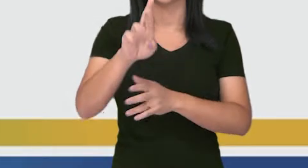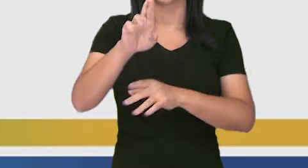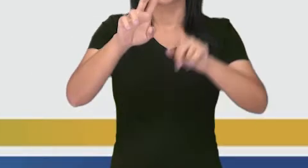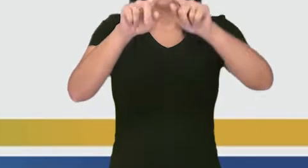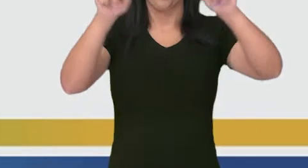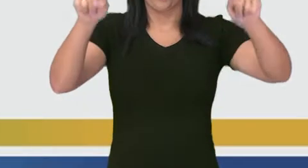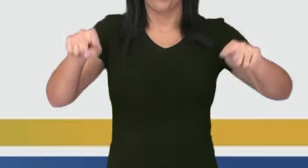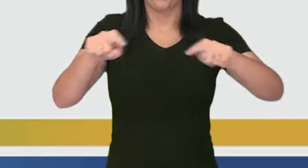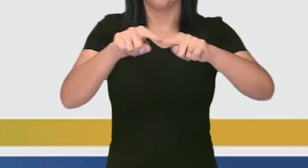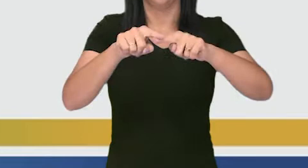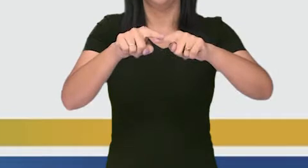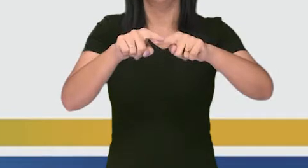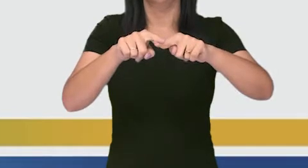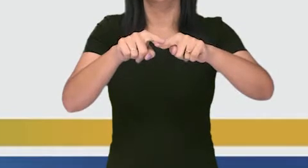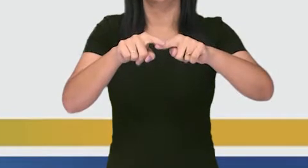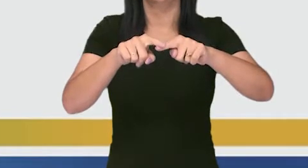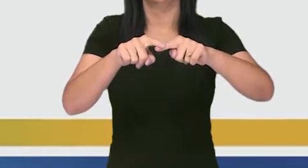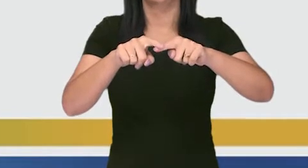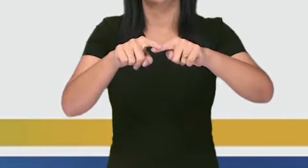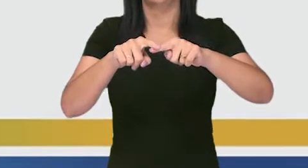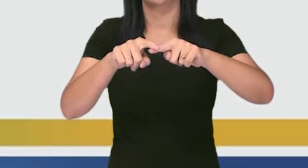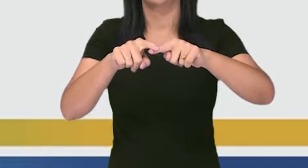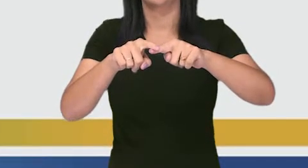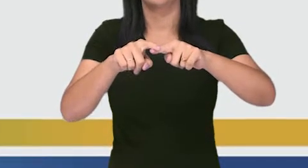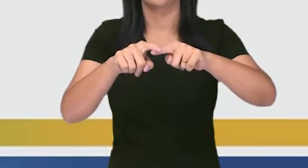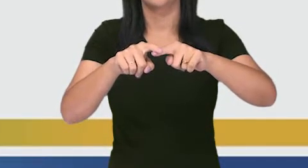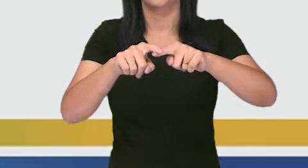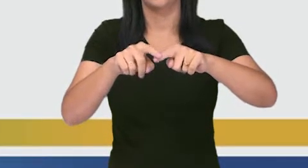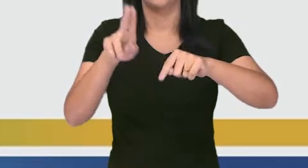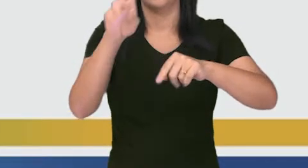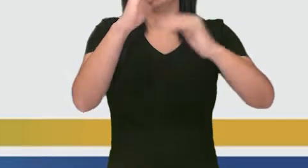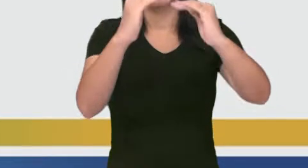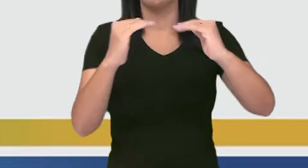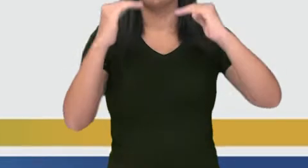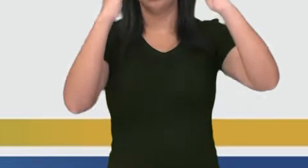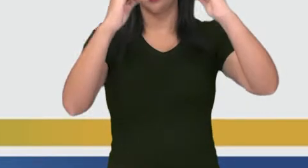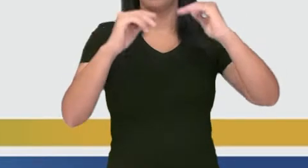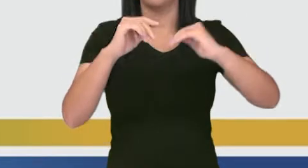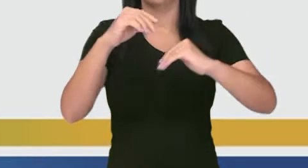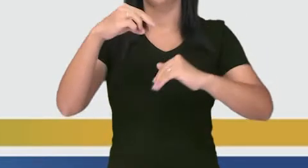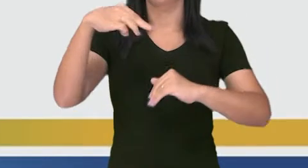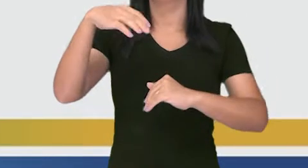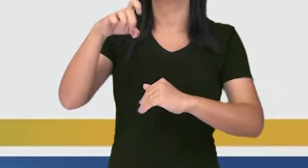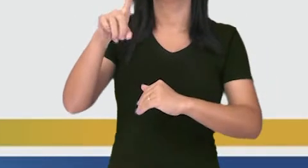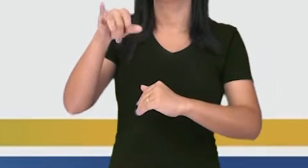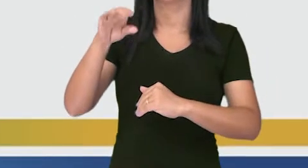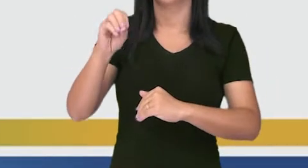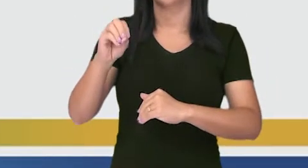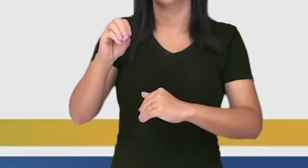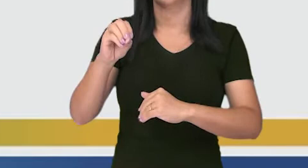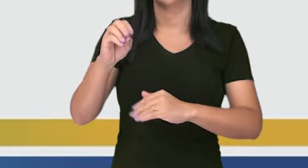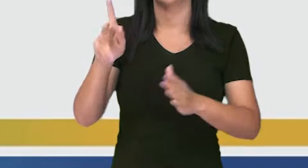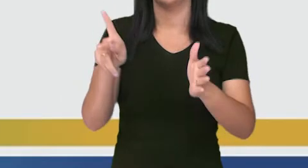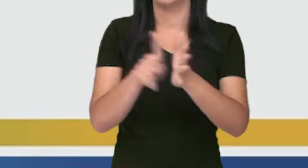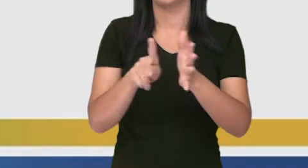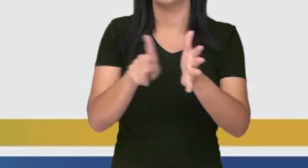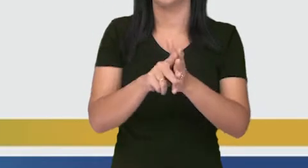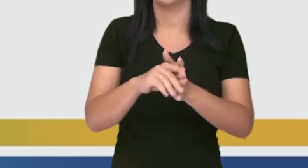retângulo que é colocado acima do ponto médio da classe e